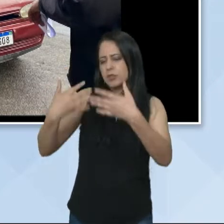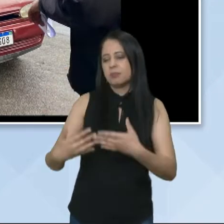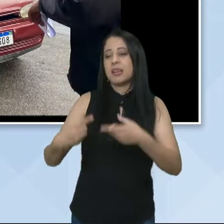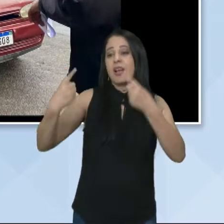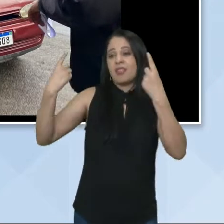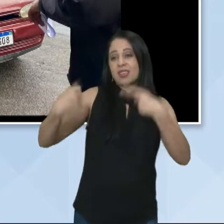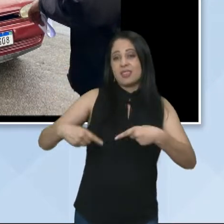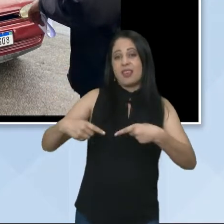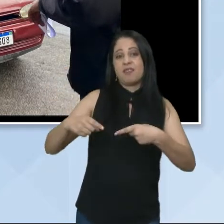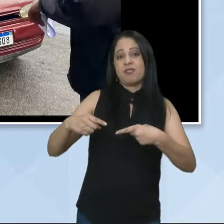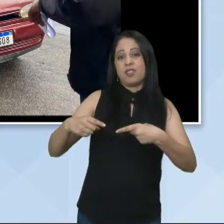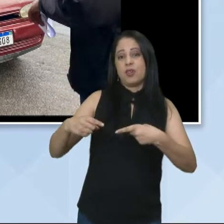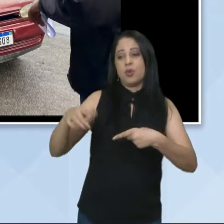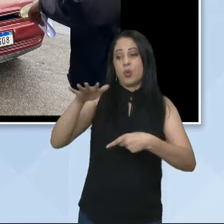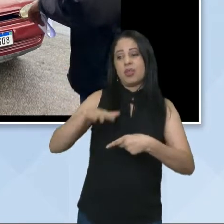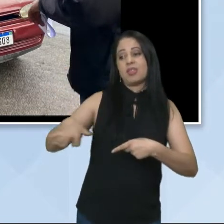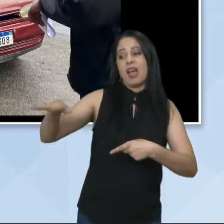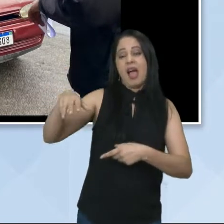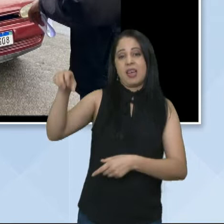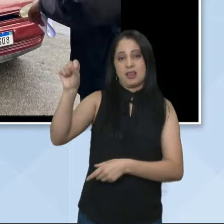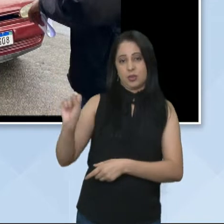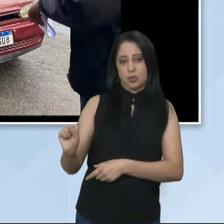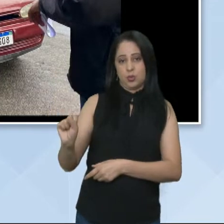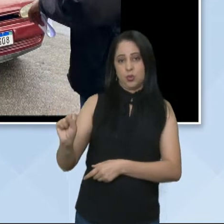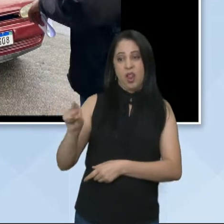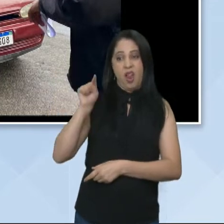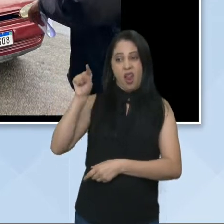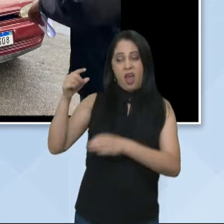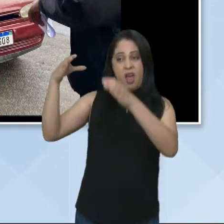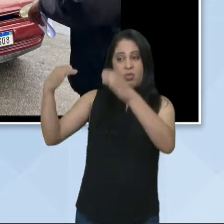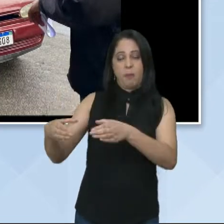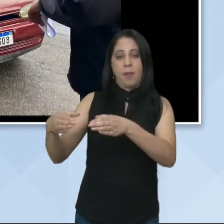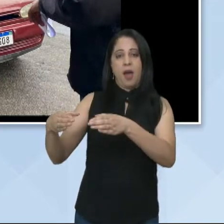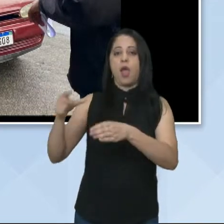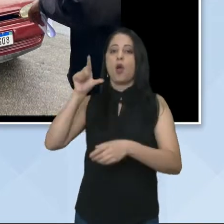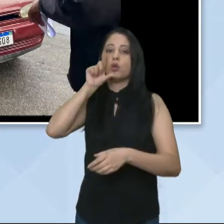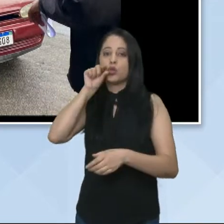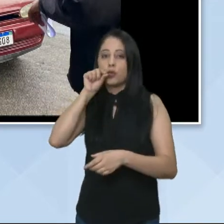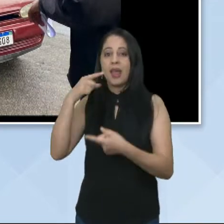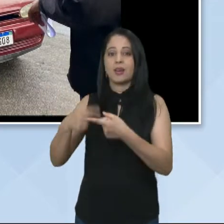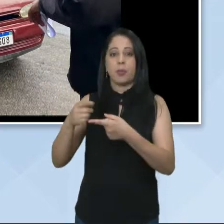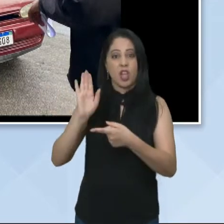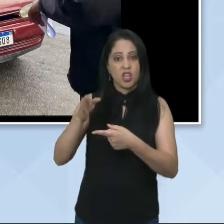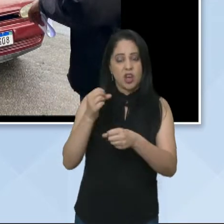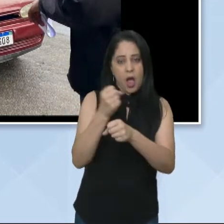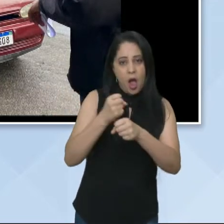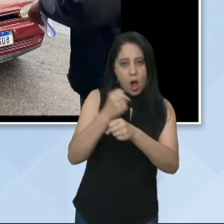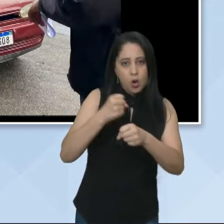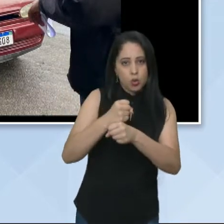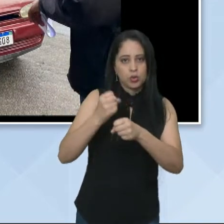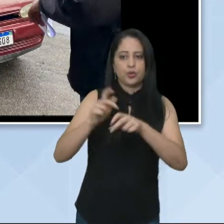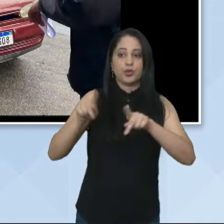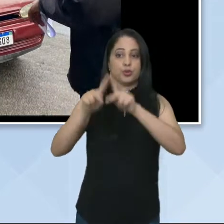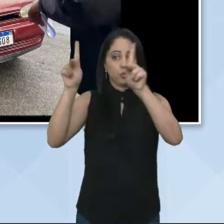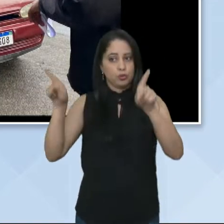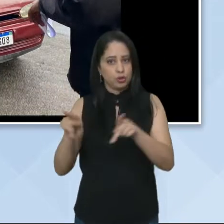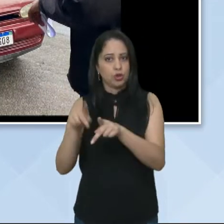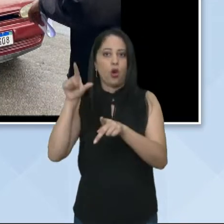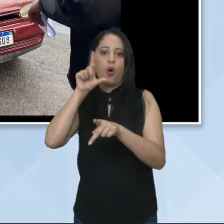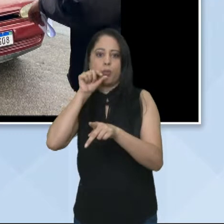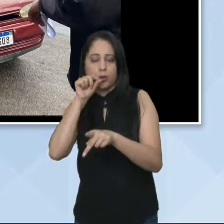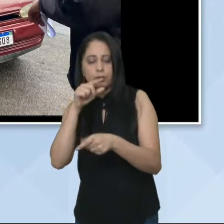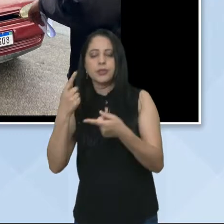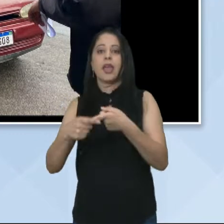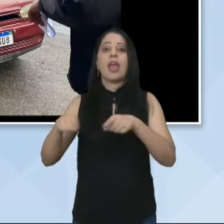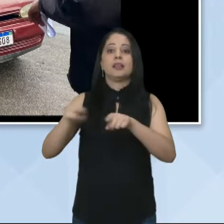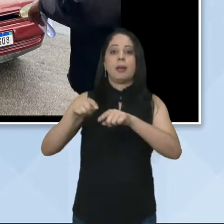da região sul, ali do Jardim Oriente, com a construção do novo shopping, com o Shopping Oriente, com a passagem da